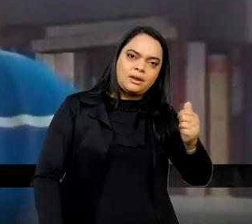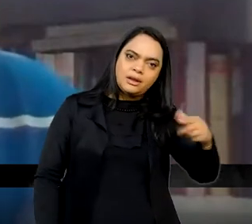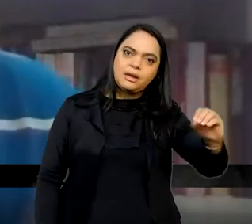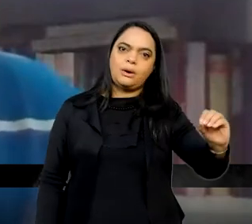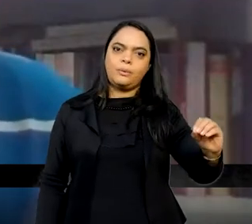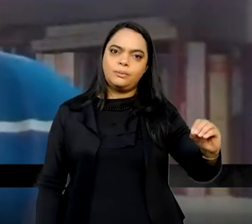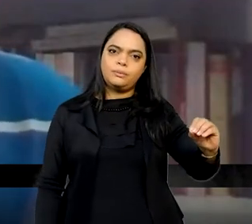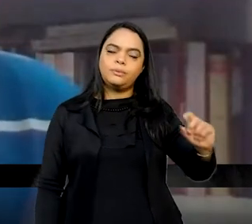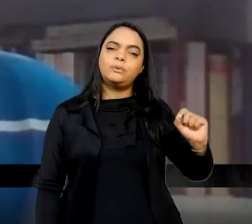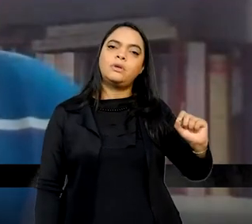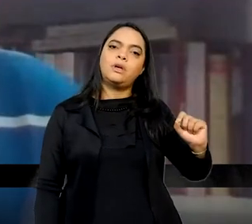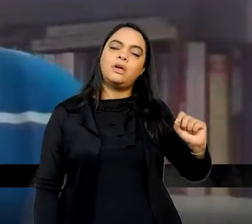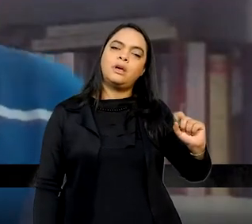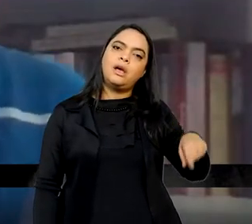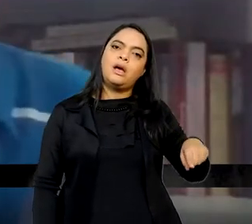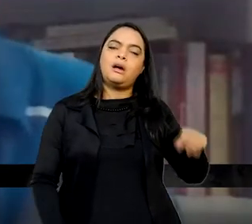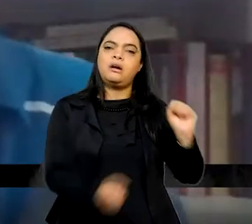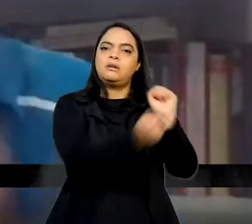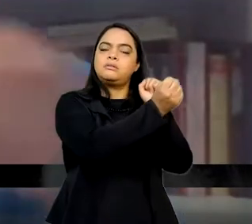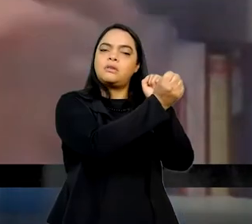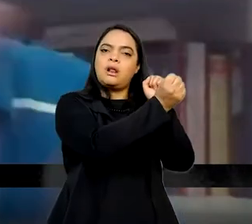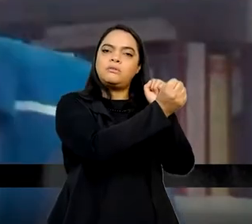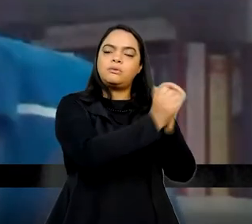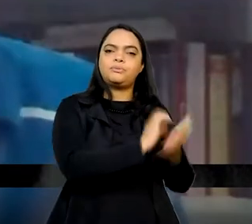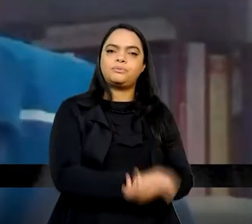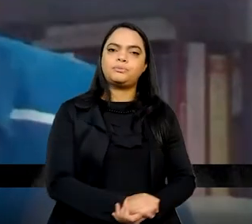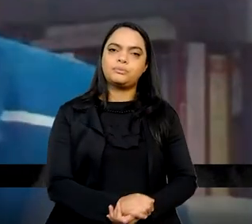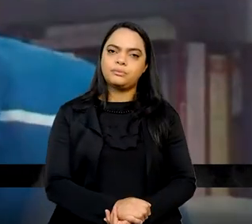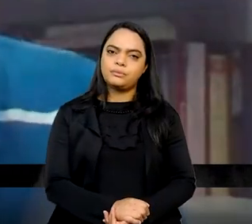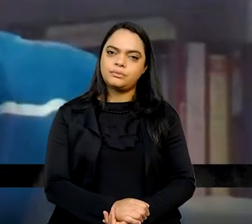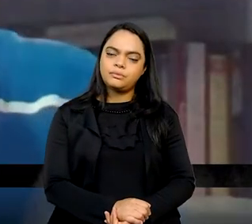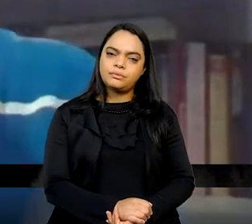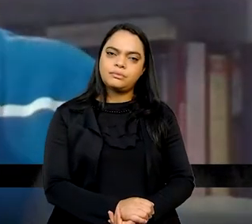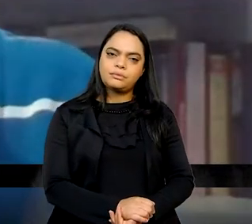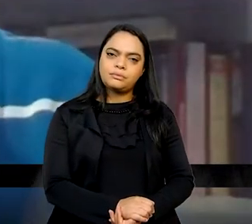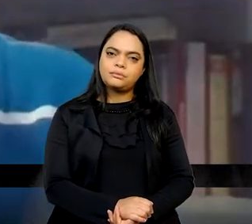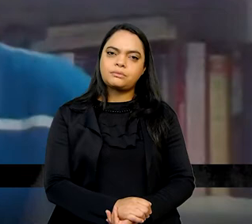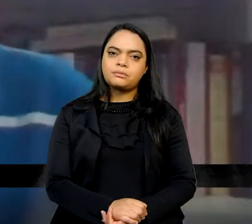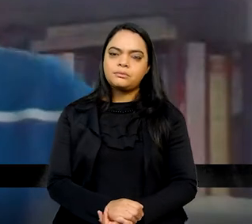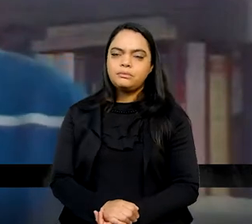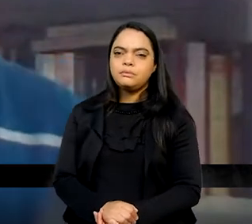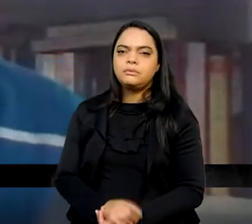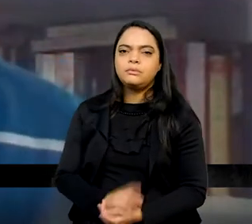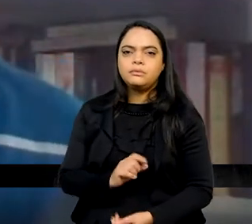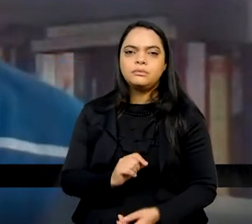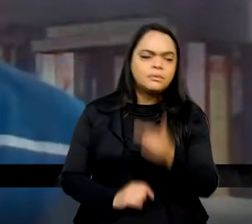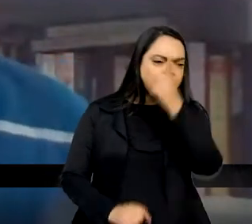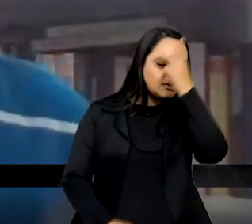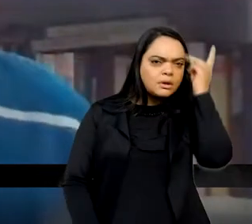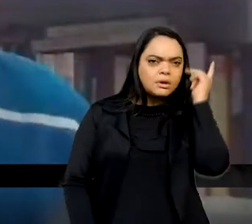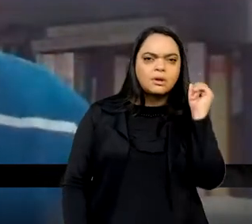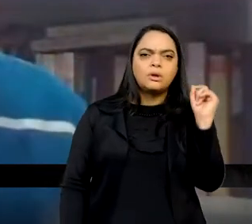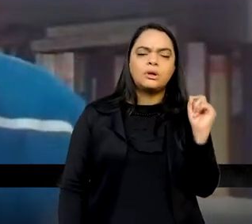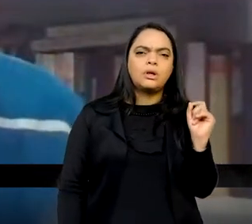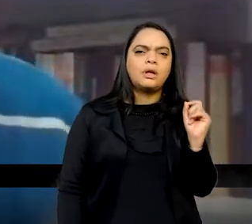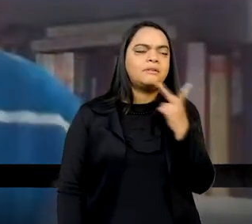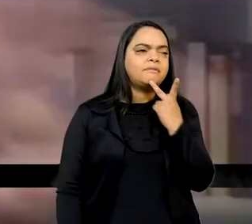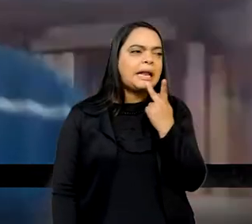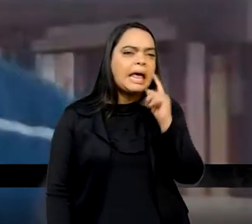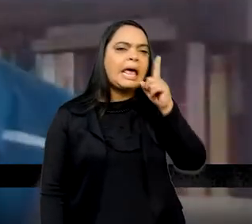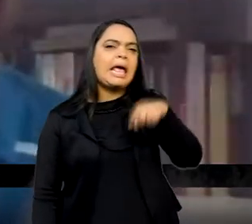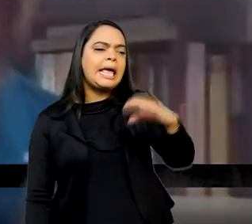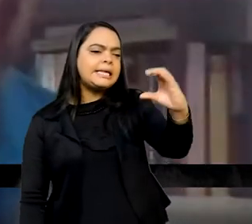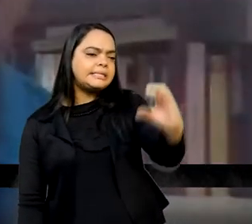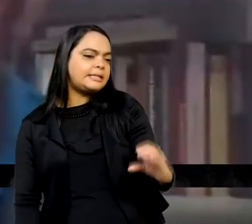cidadãos. E os transeuntes estão escutando. Então, somos cidadãos porque